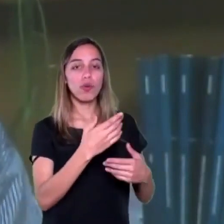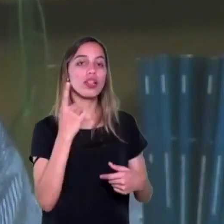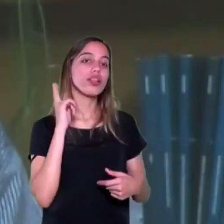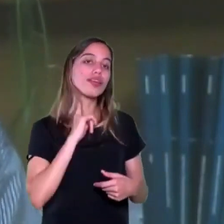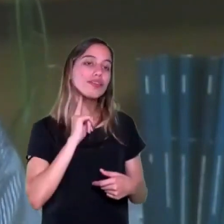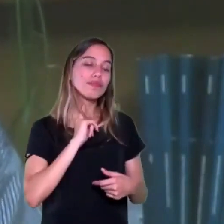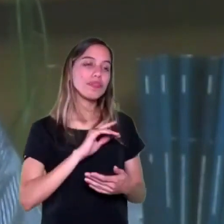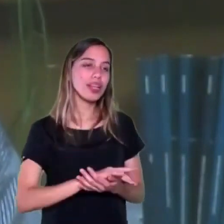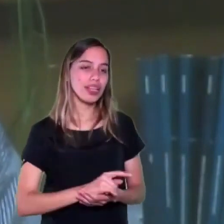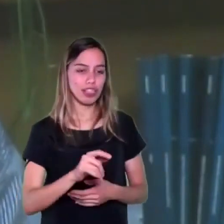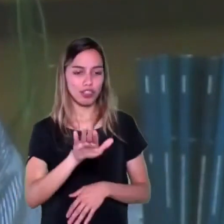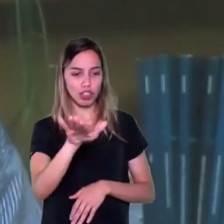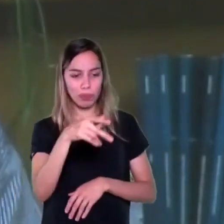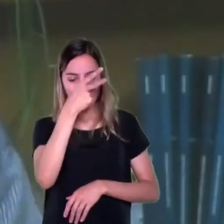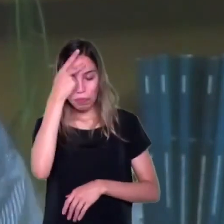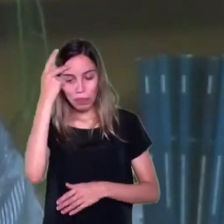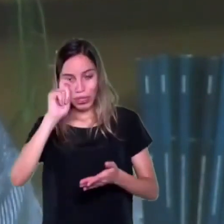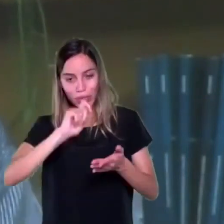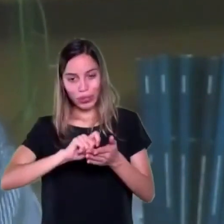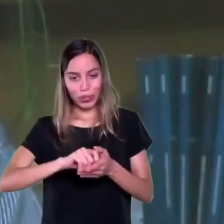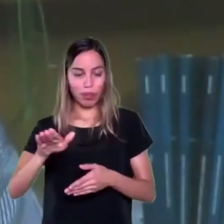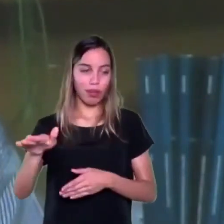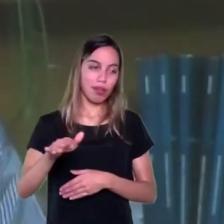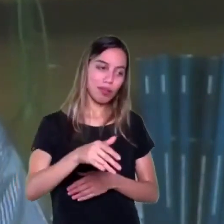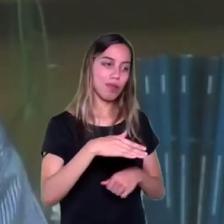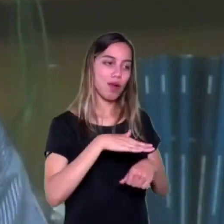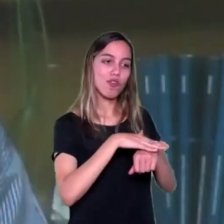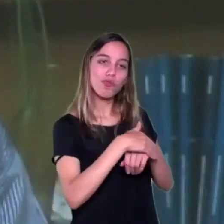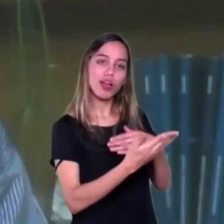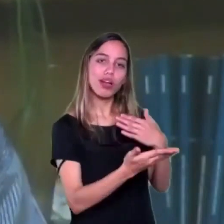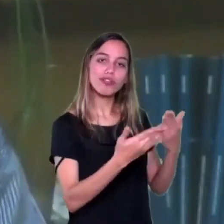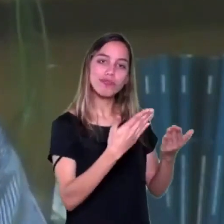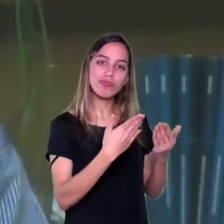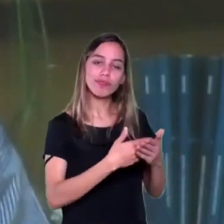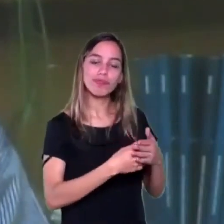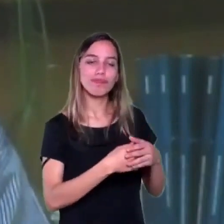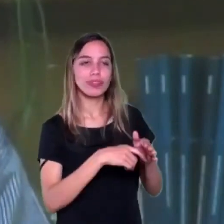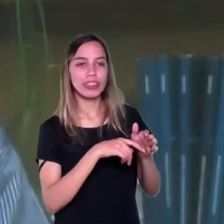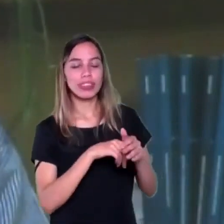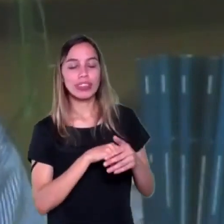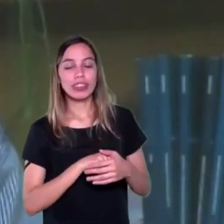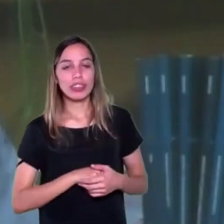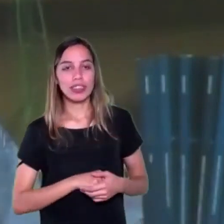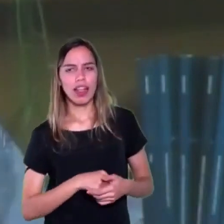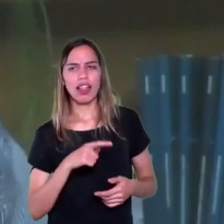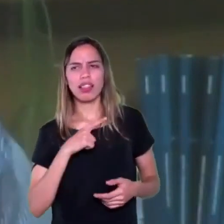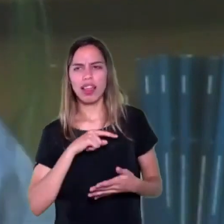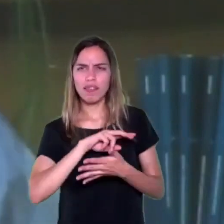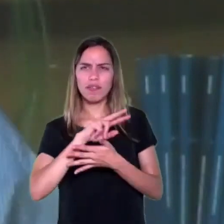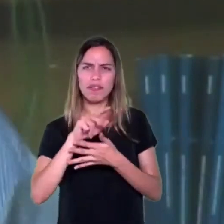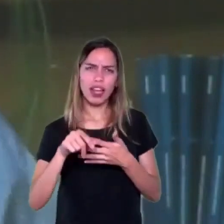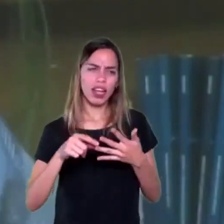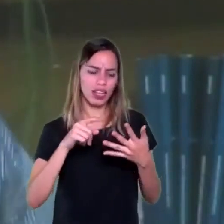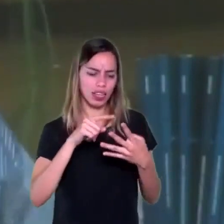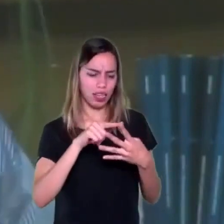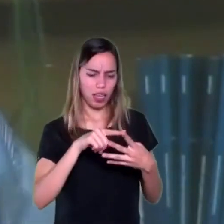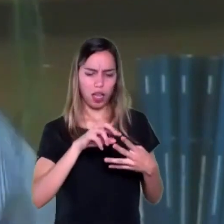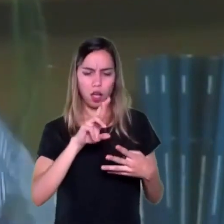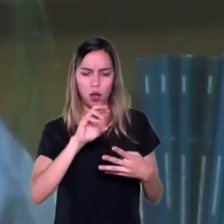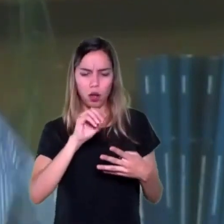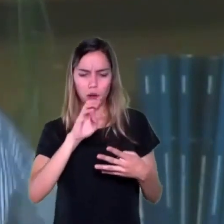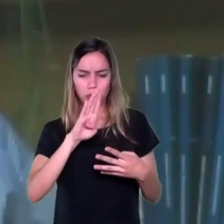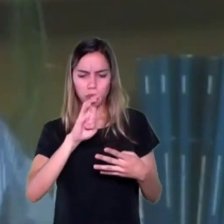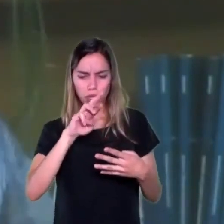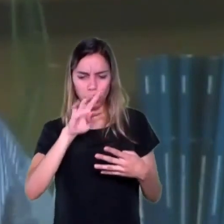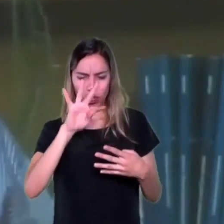né? Trouxemos aqui o Vander Piroli, trouxemos o Roberto Drummond, trouxemos aí Maurício